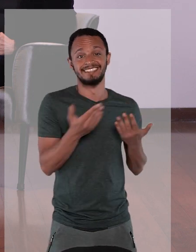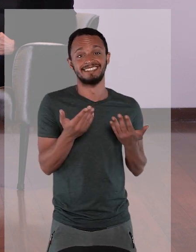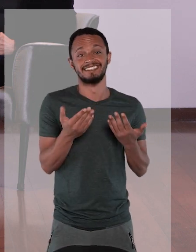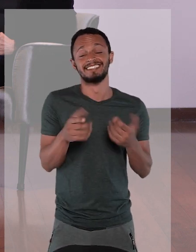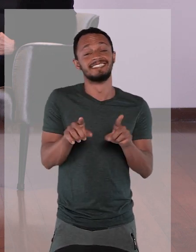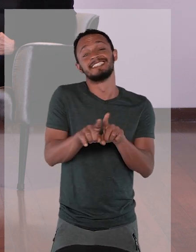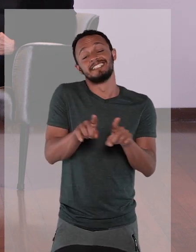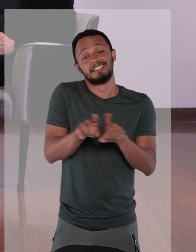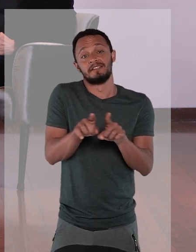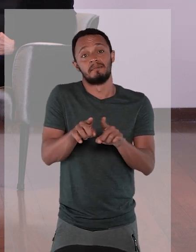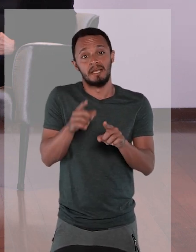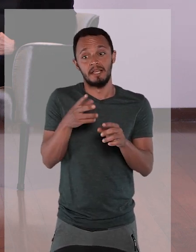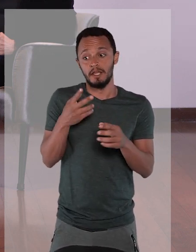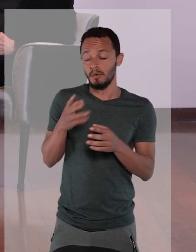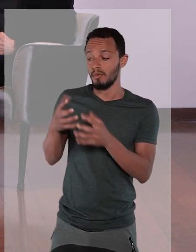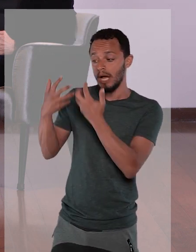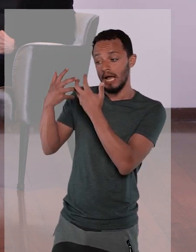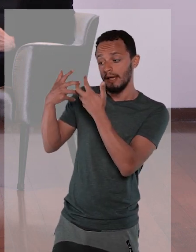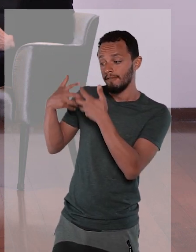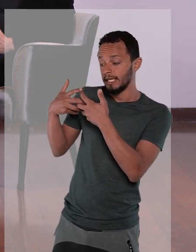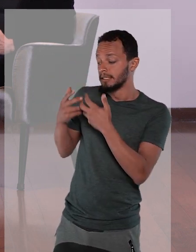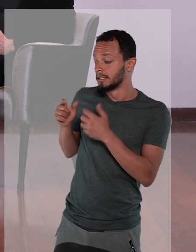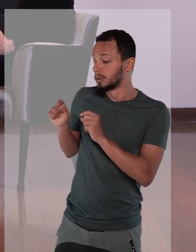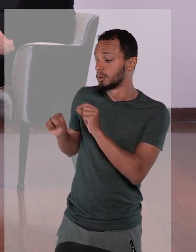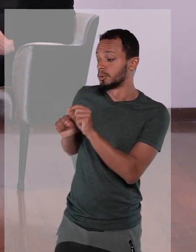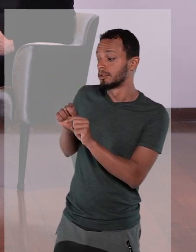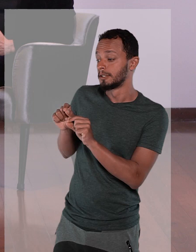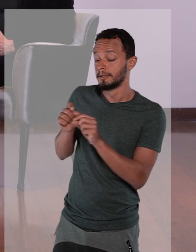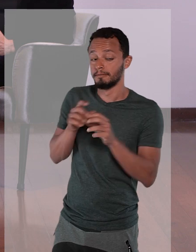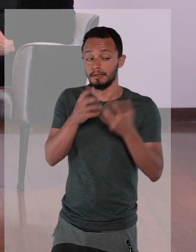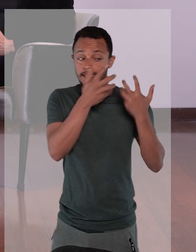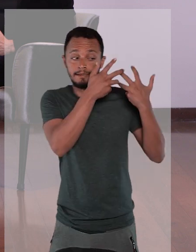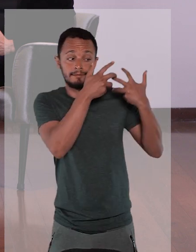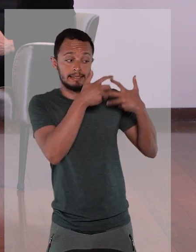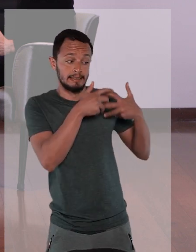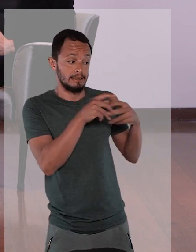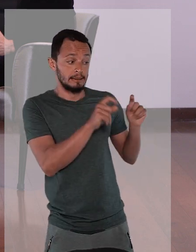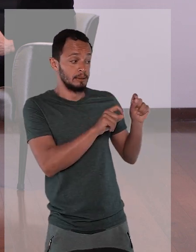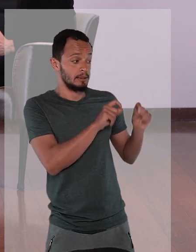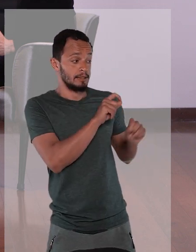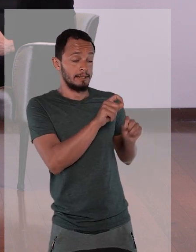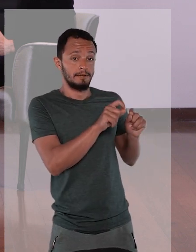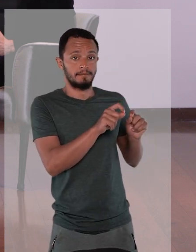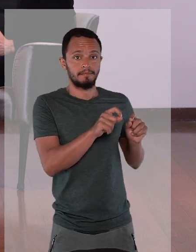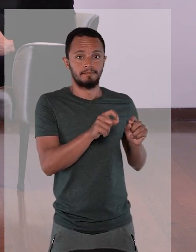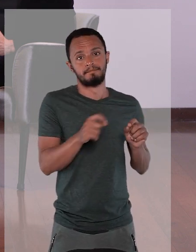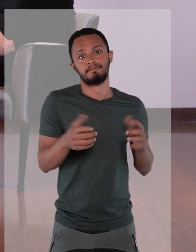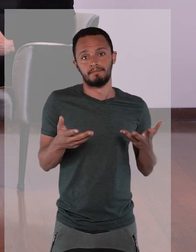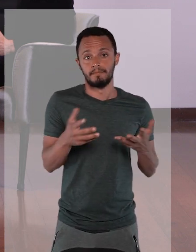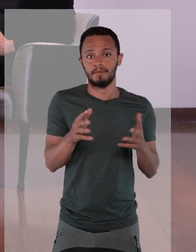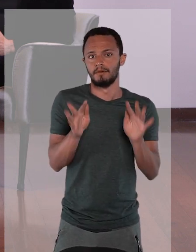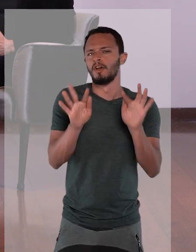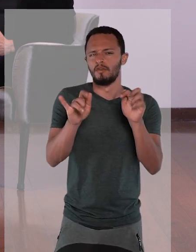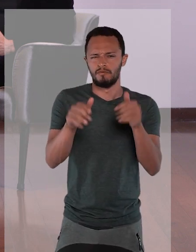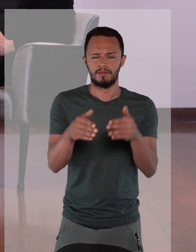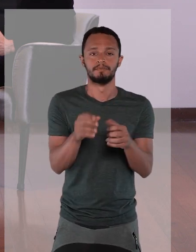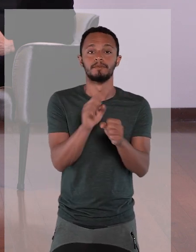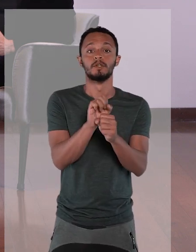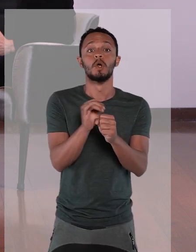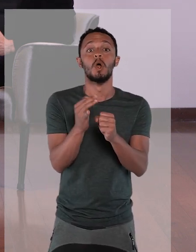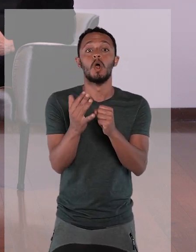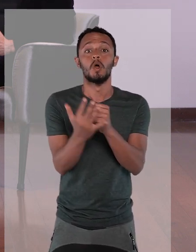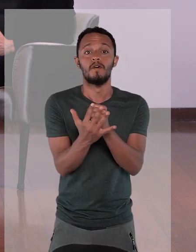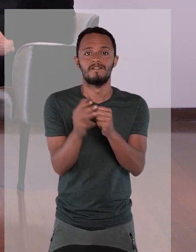que foi. Então, assim, por fim, Afonso, eu quero dizer que A Covid-19, né, é